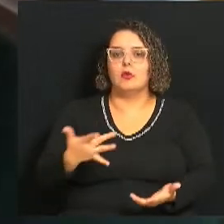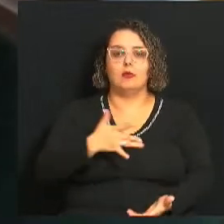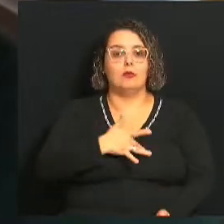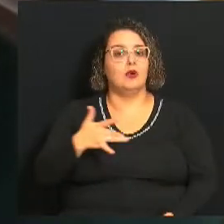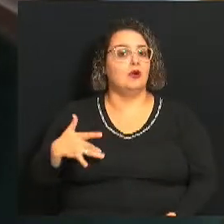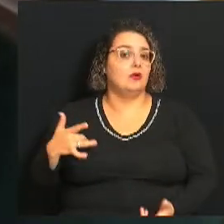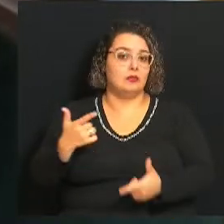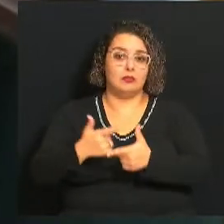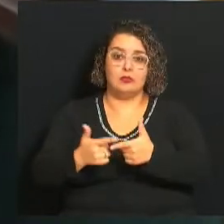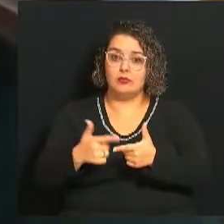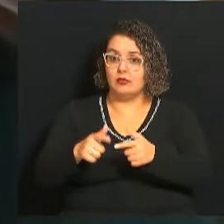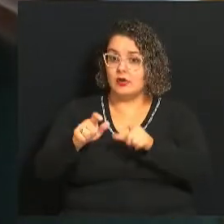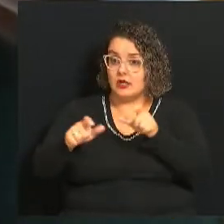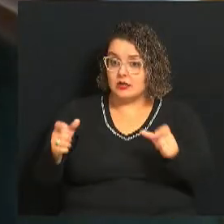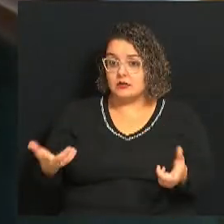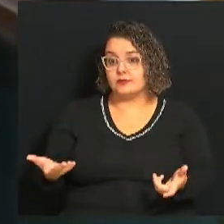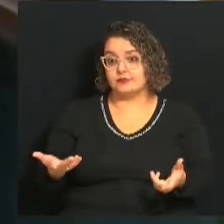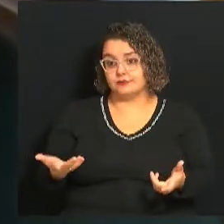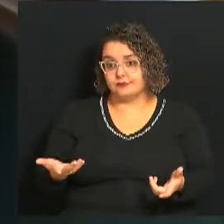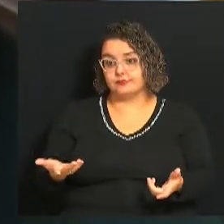essas pessoas, né?